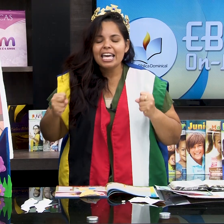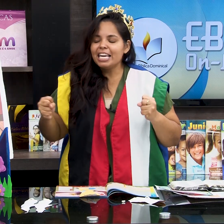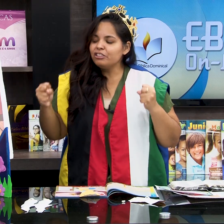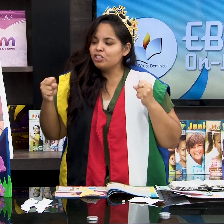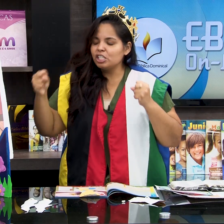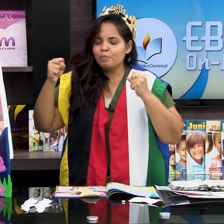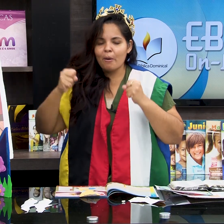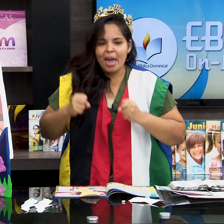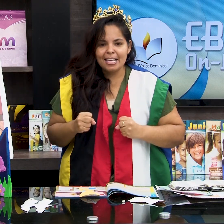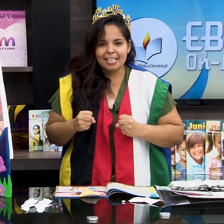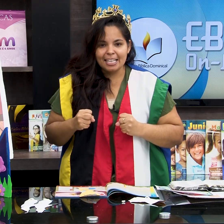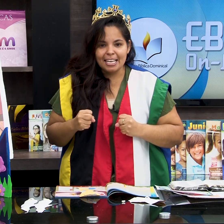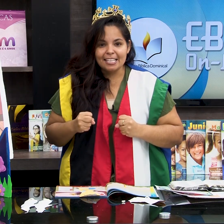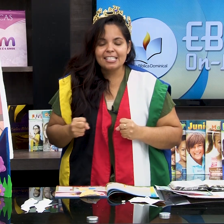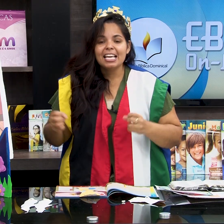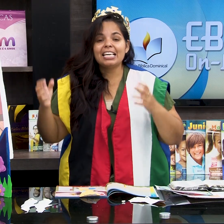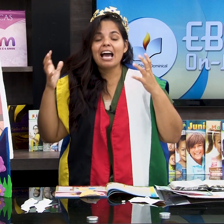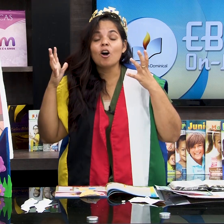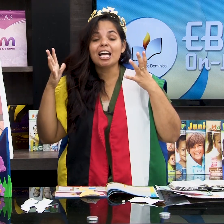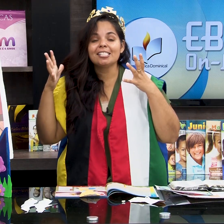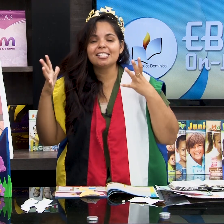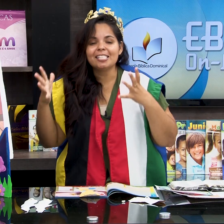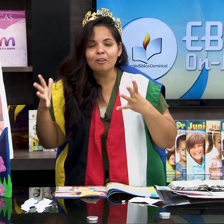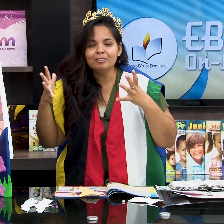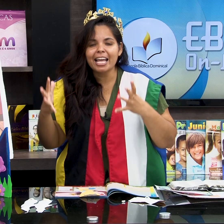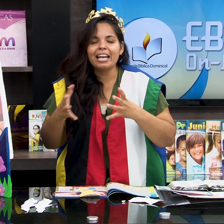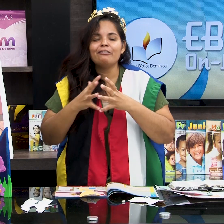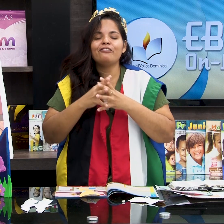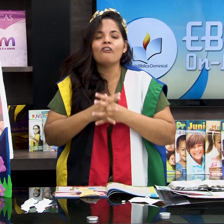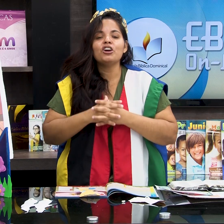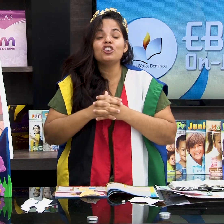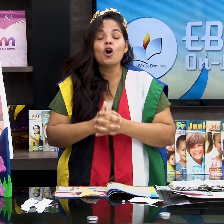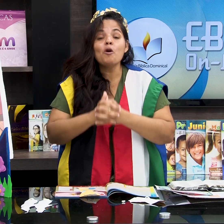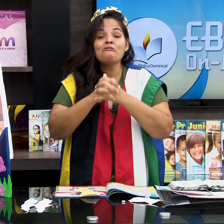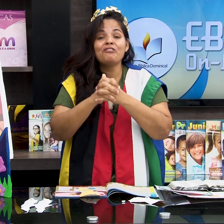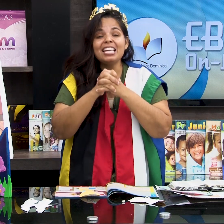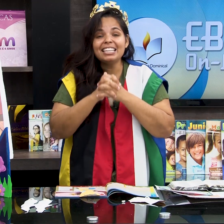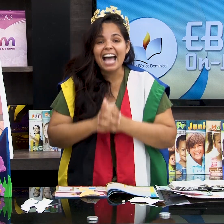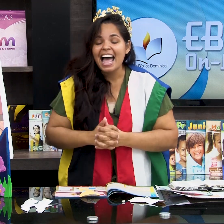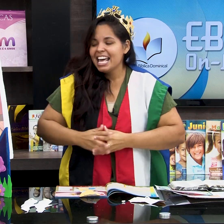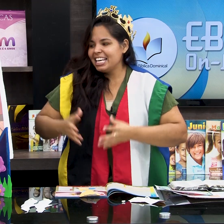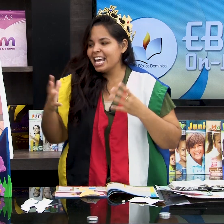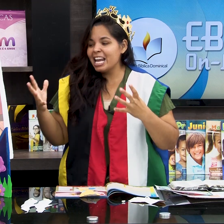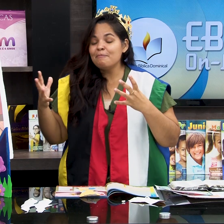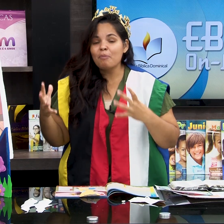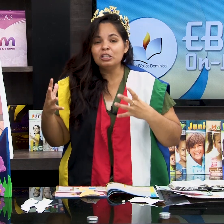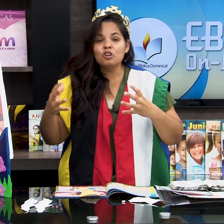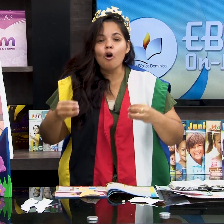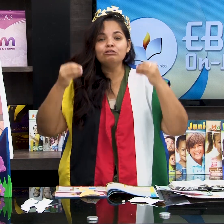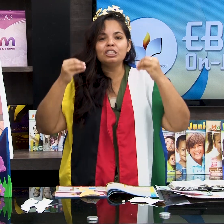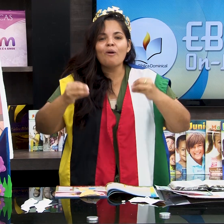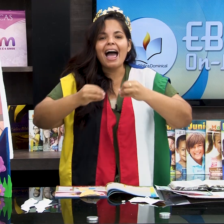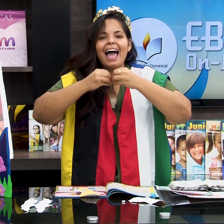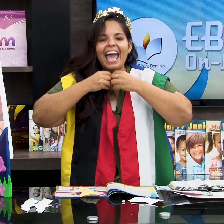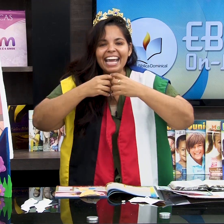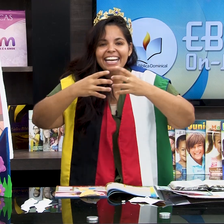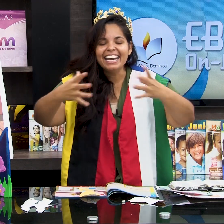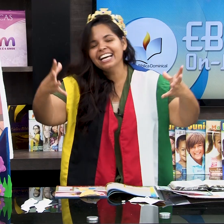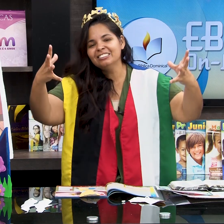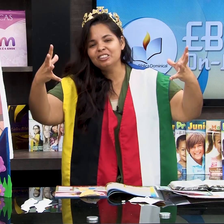volta e diz para o rei Ezequias que a oração dele foi ouvida e ele pôde